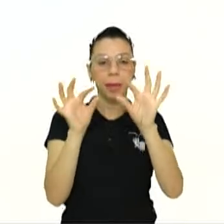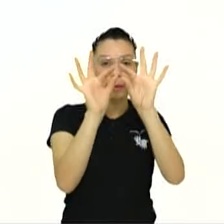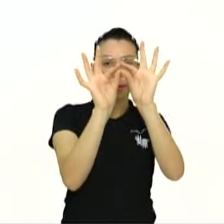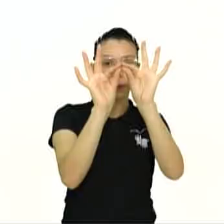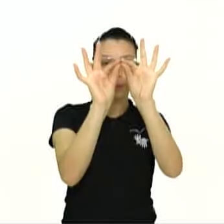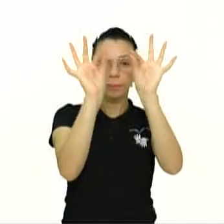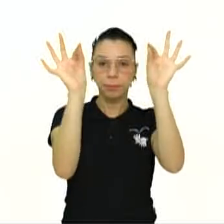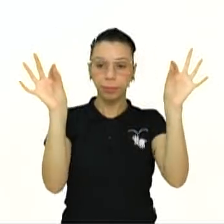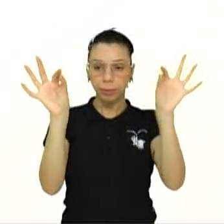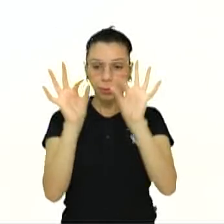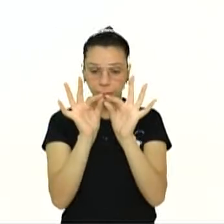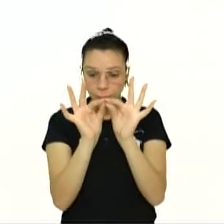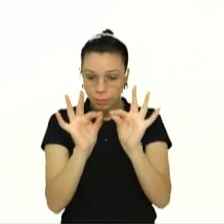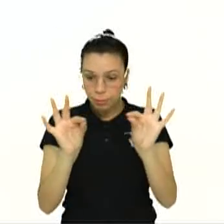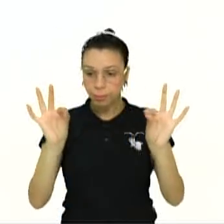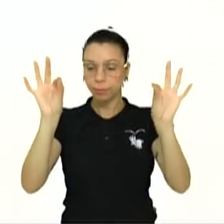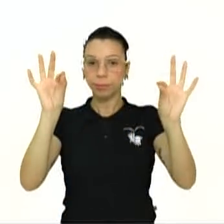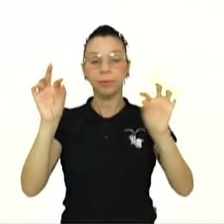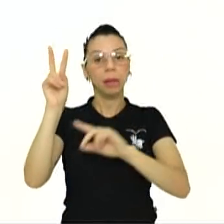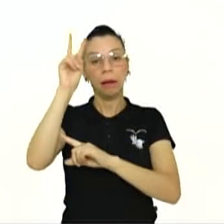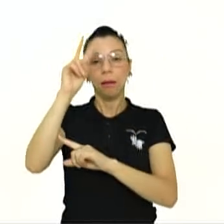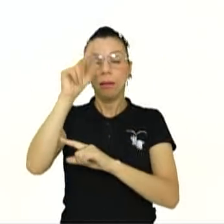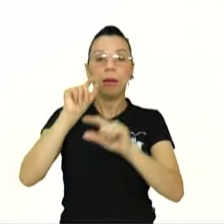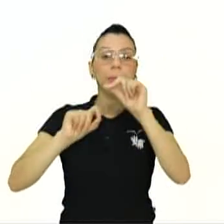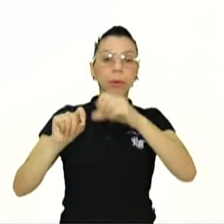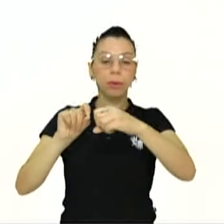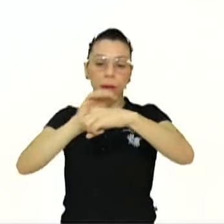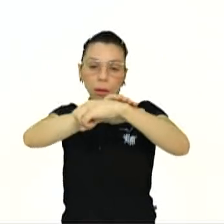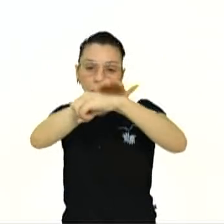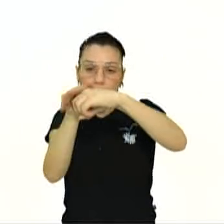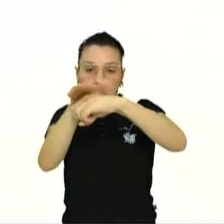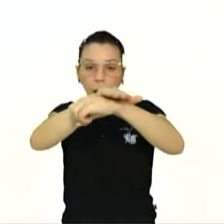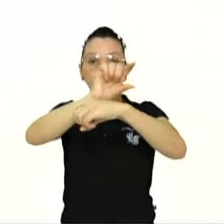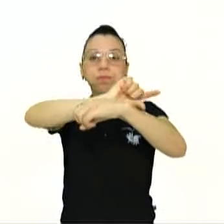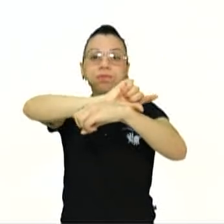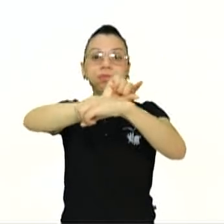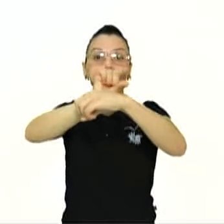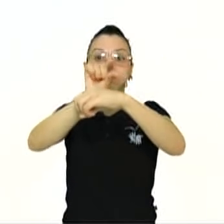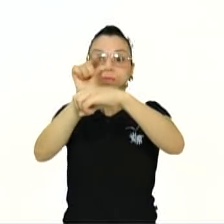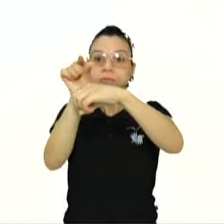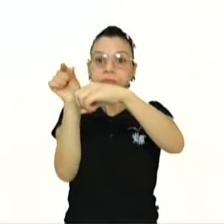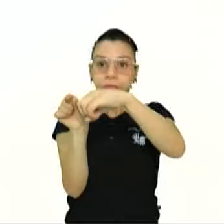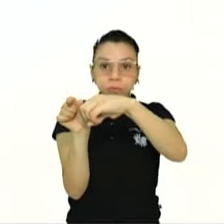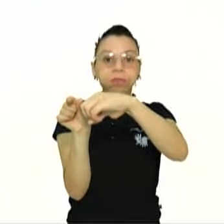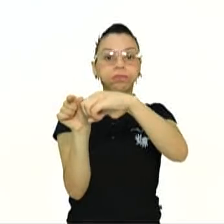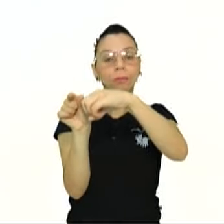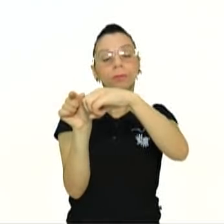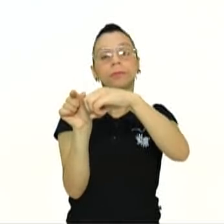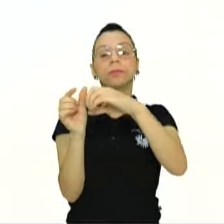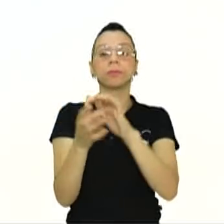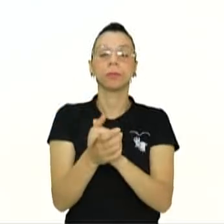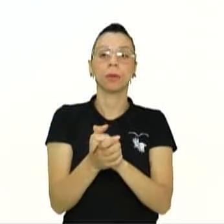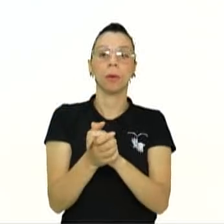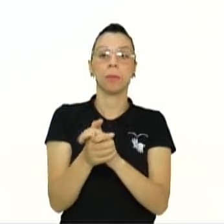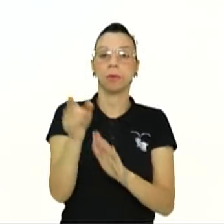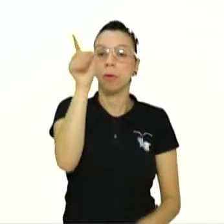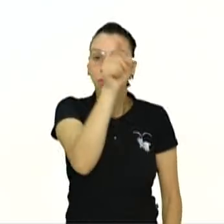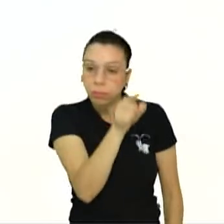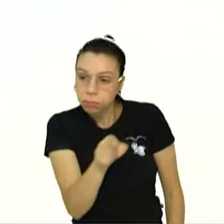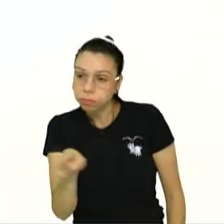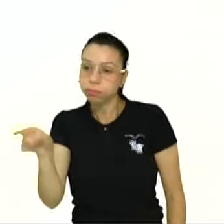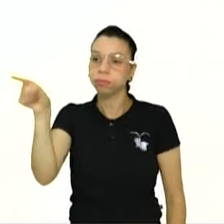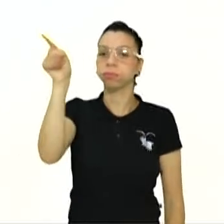opostas. Lembre-se que na parte superior utiliza-se linhas grossas. Faça um círculo